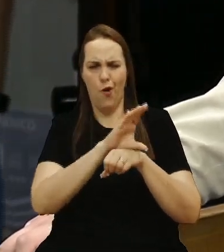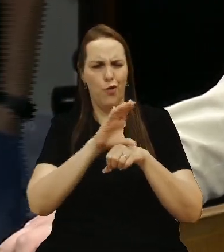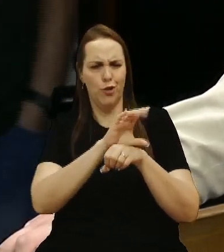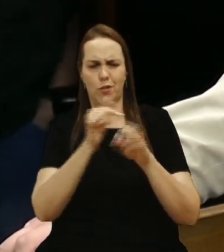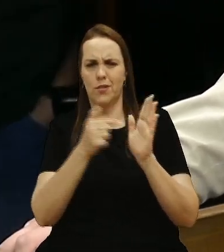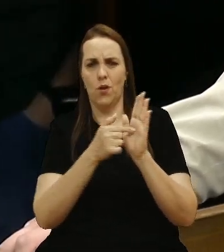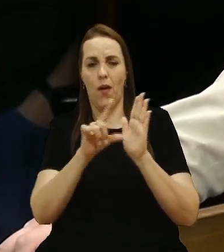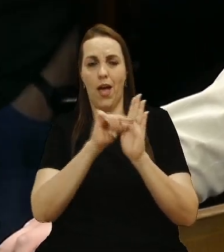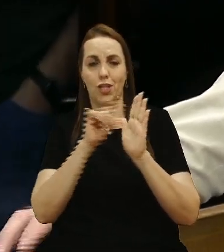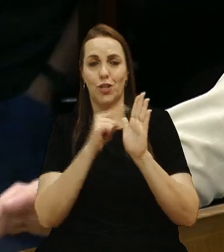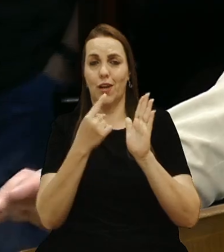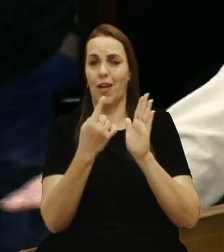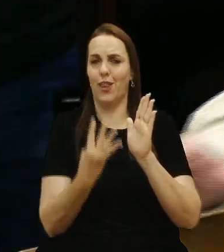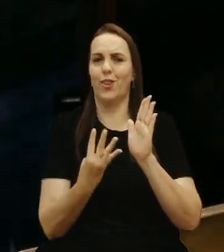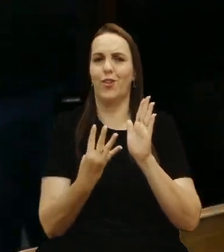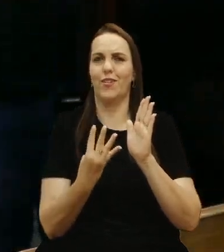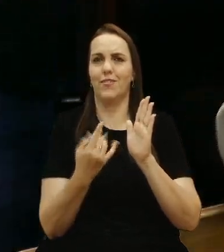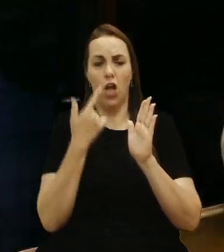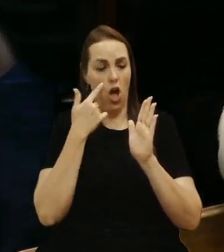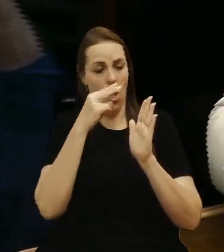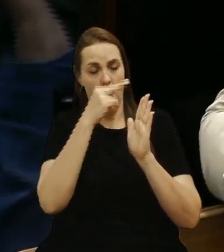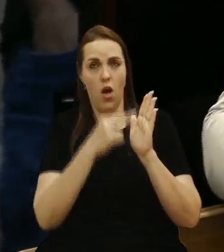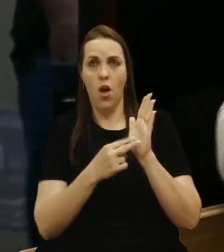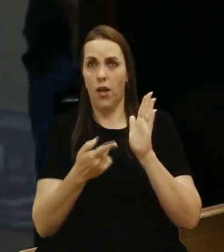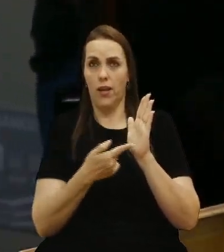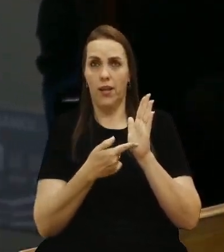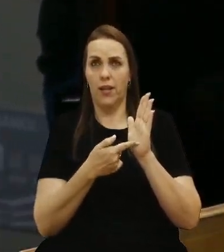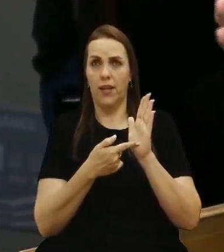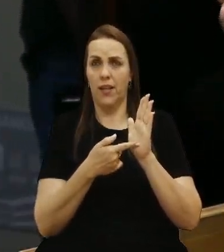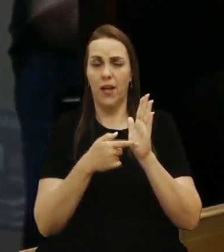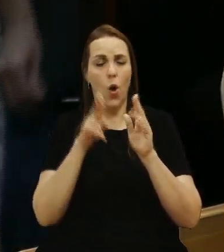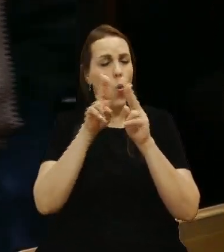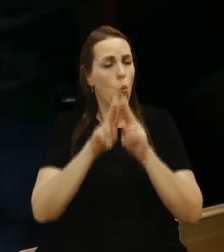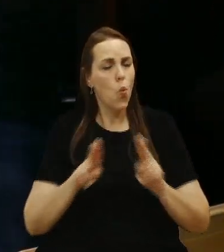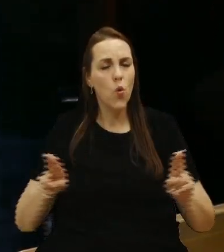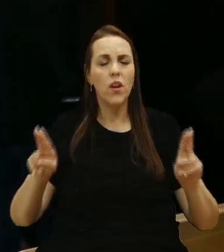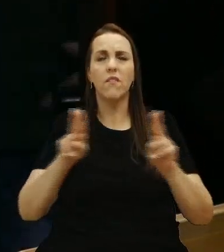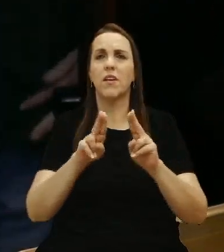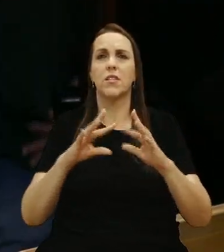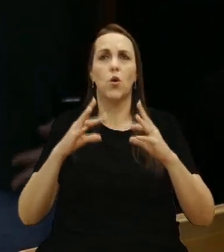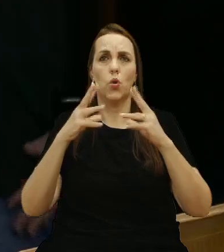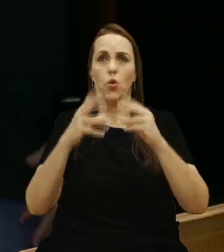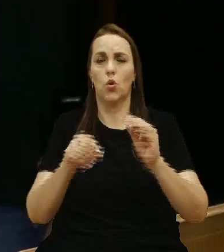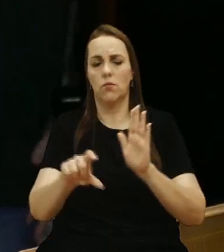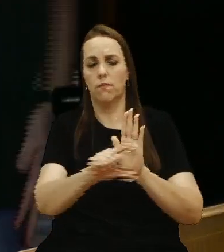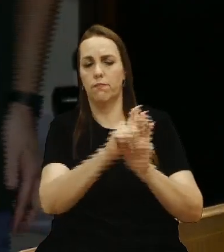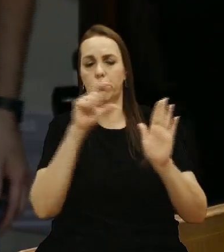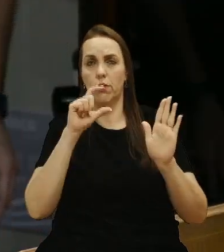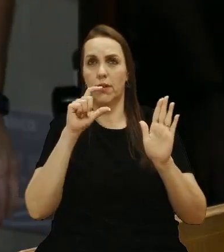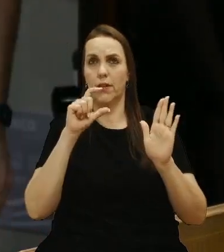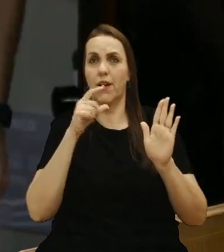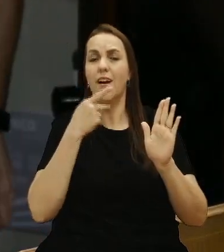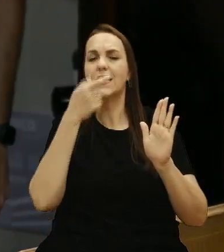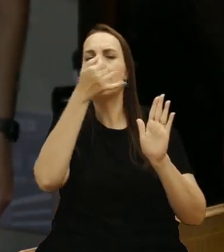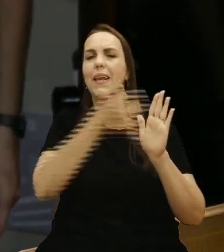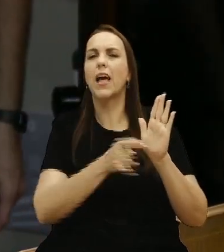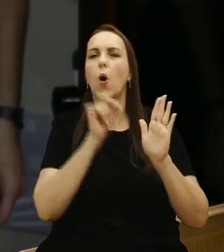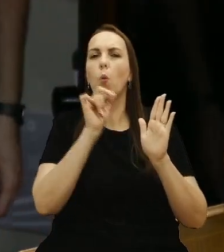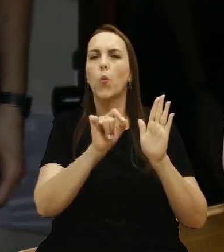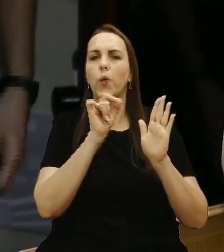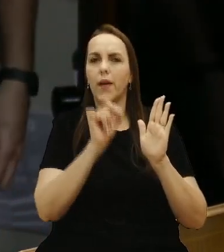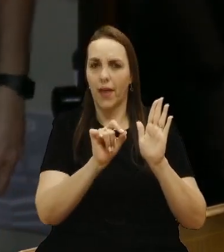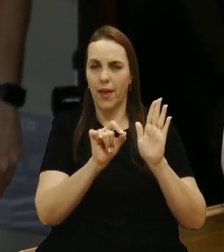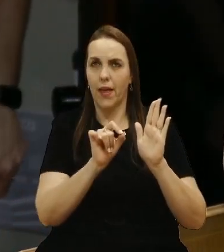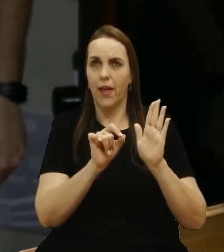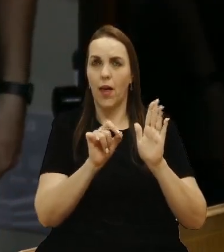artigo 14. É só olhar lá, fala do sufrágio universal, e dentre os 4 tópicos que o caput do artigo traz, diz que o sufrágio universal